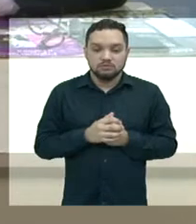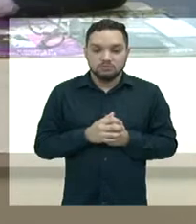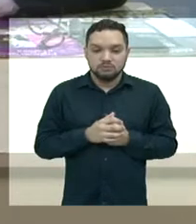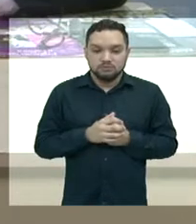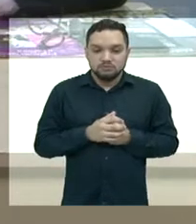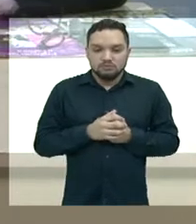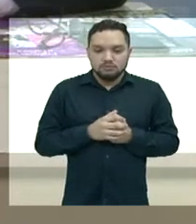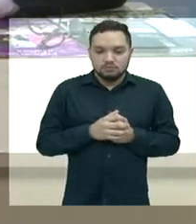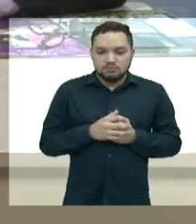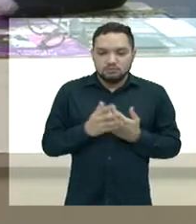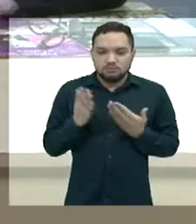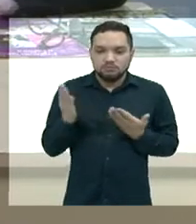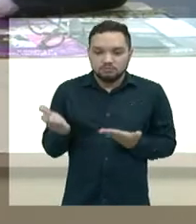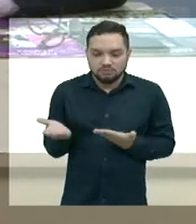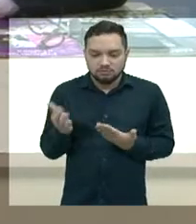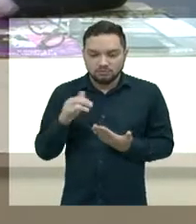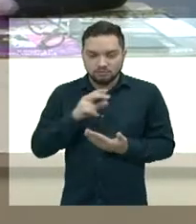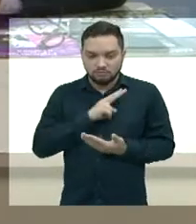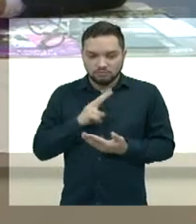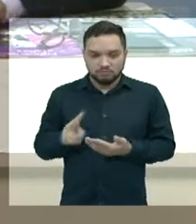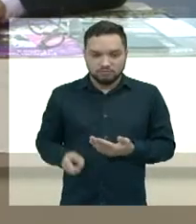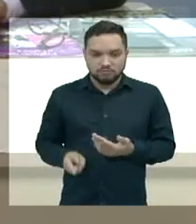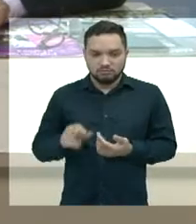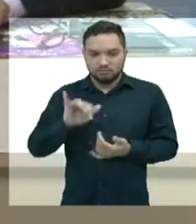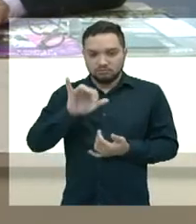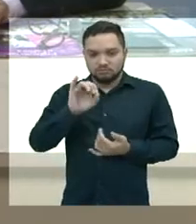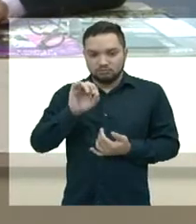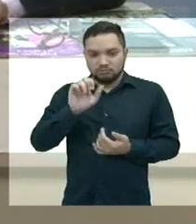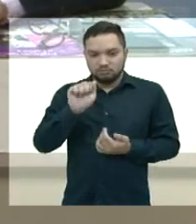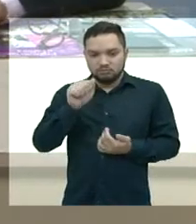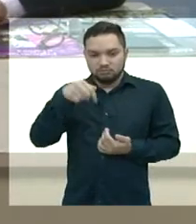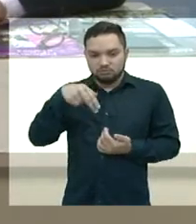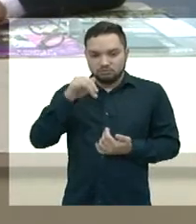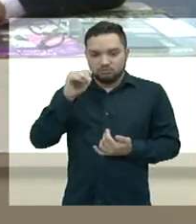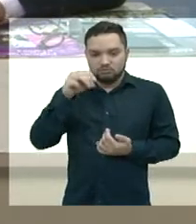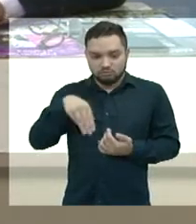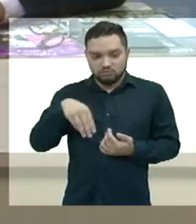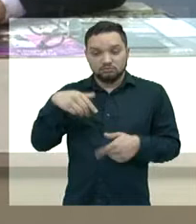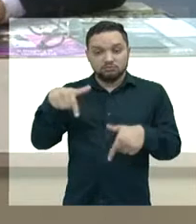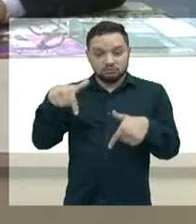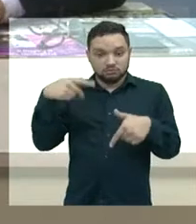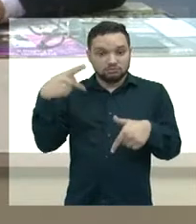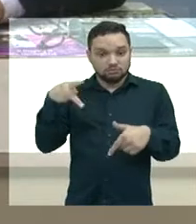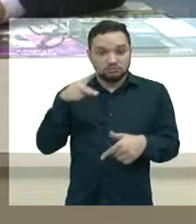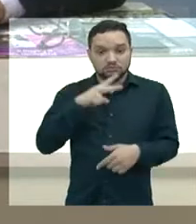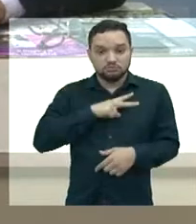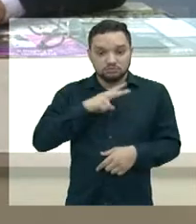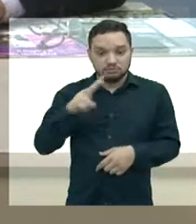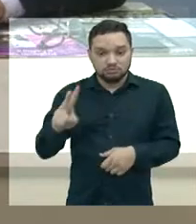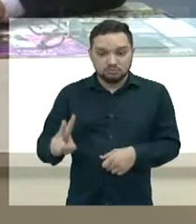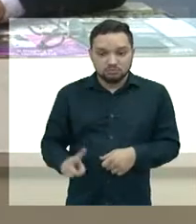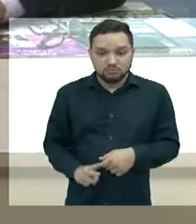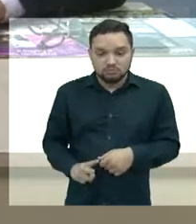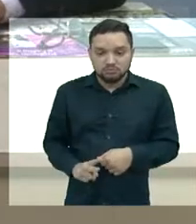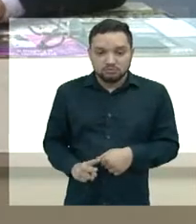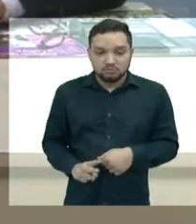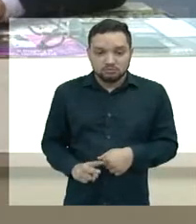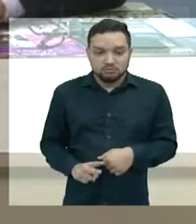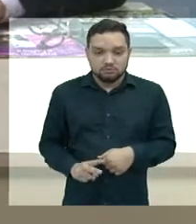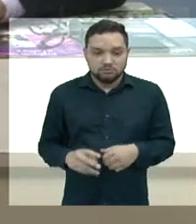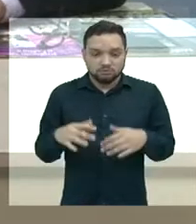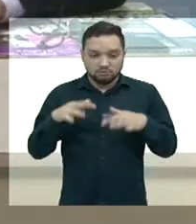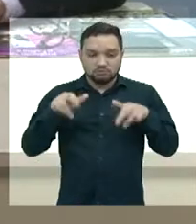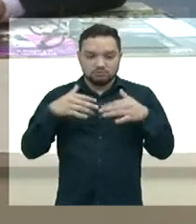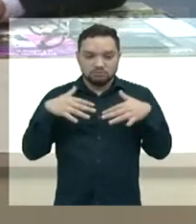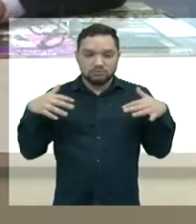Rocha acabou de relatar é exatamente o trabalho do parlamentar, o trabalho que não está no plenário. Às vezes as